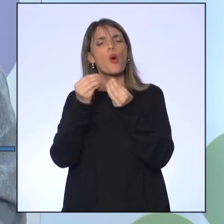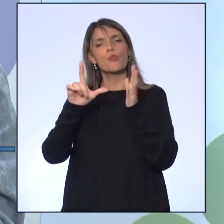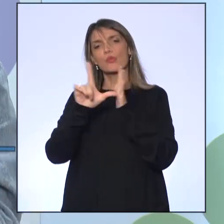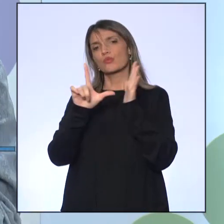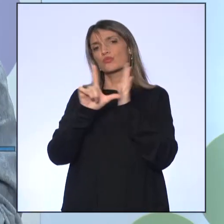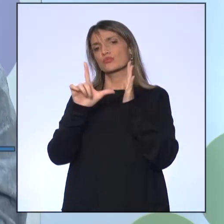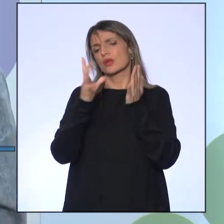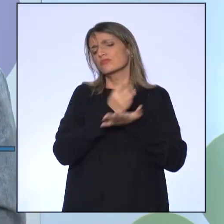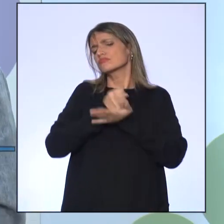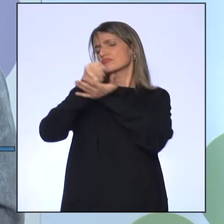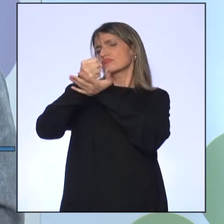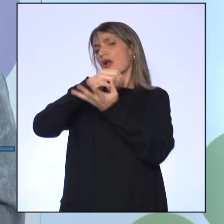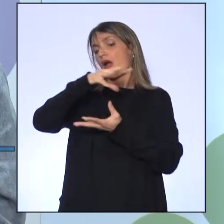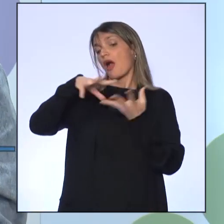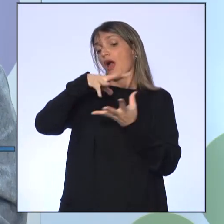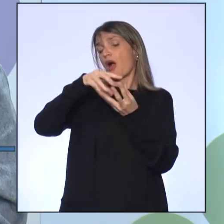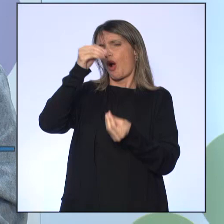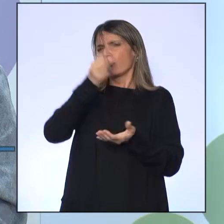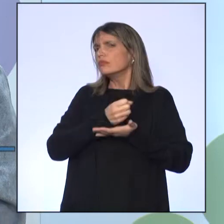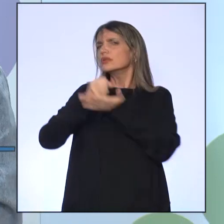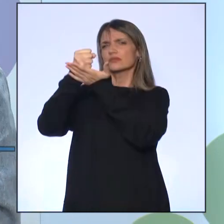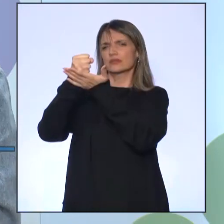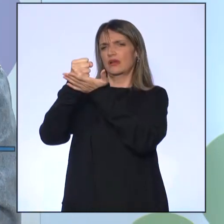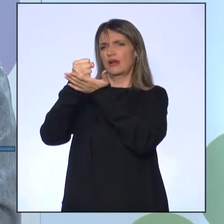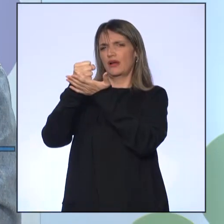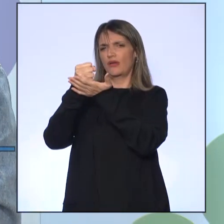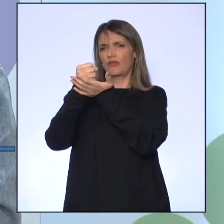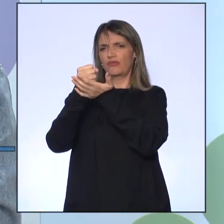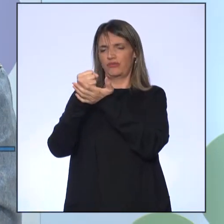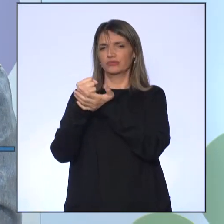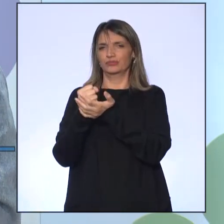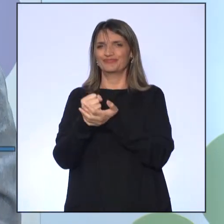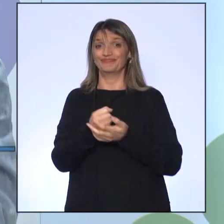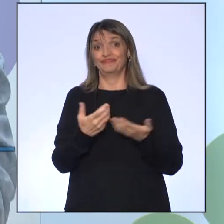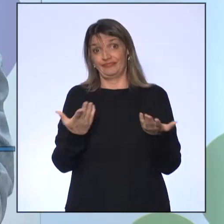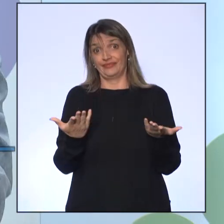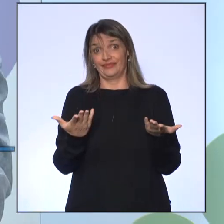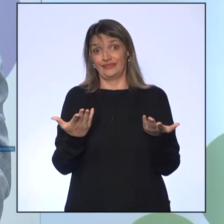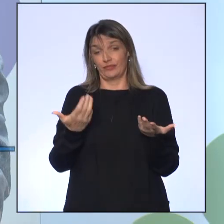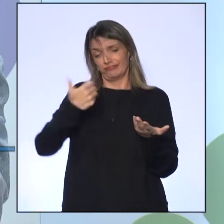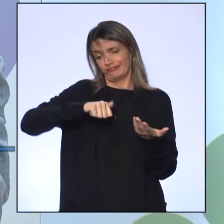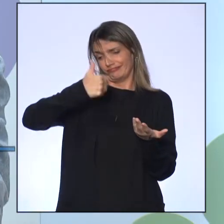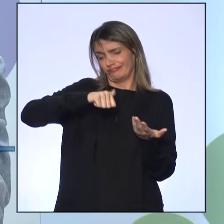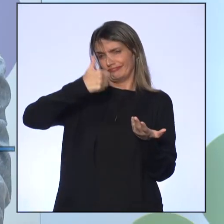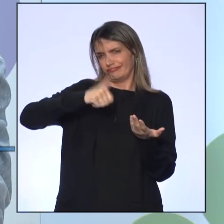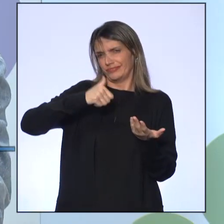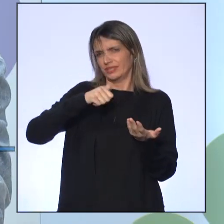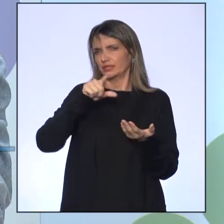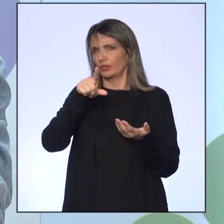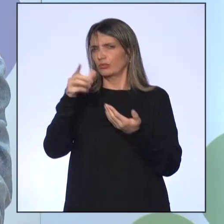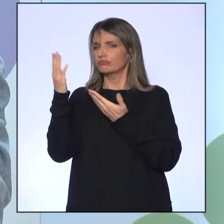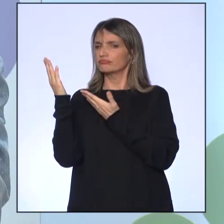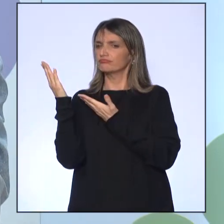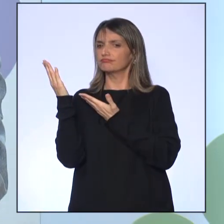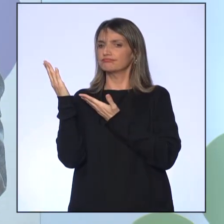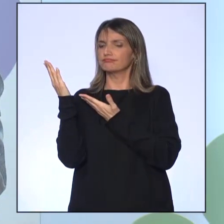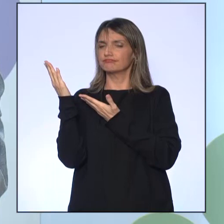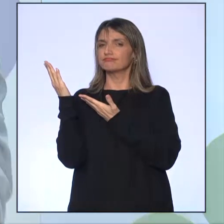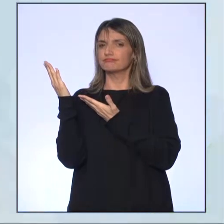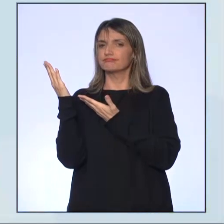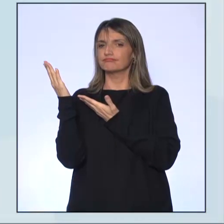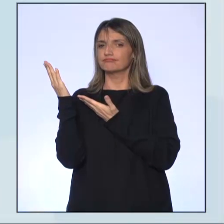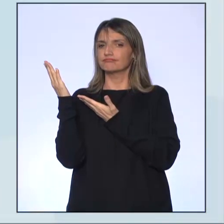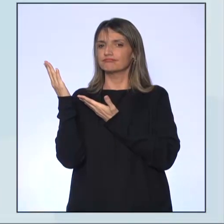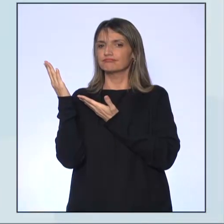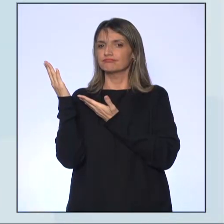para a gente fazer essa análise textual, a gente vai para mais um exercício lá no chat. Olha aí na tela para vocês. Então,